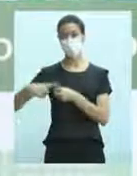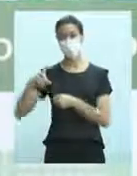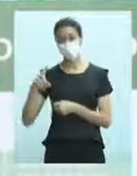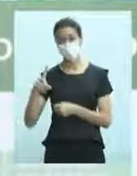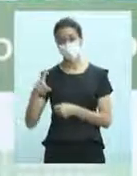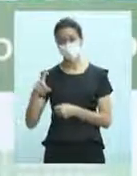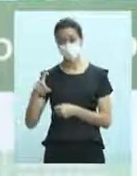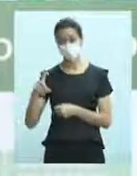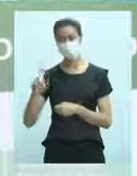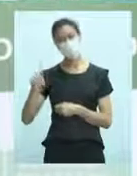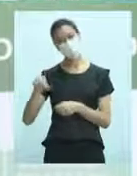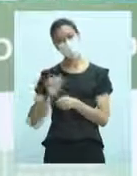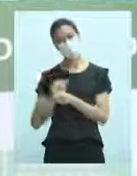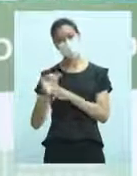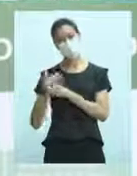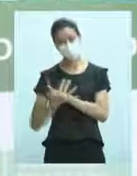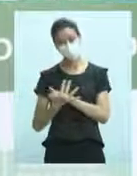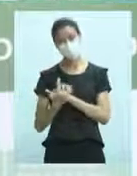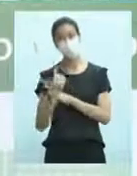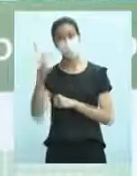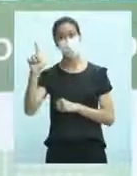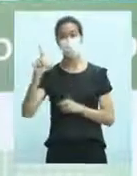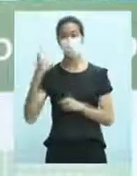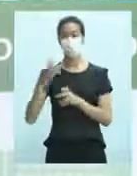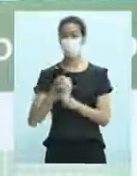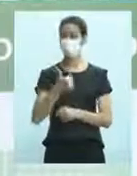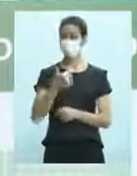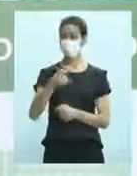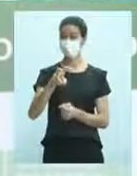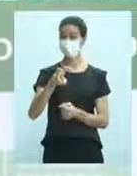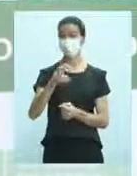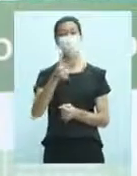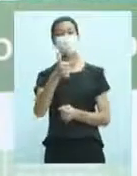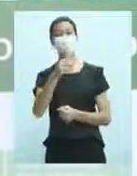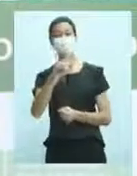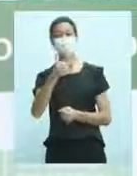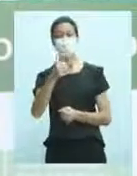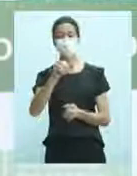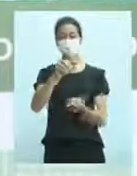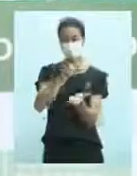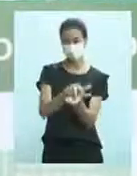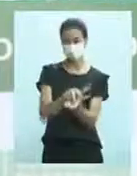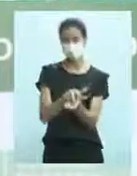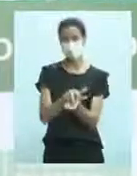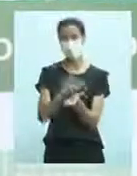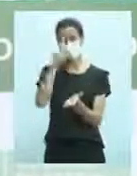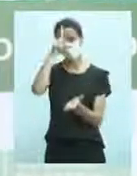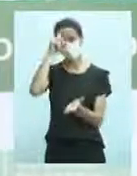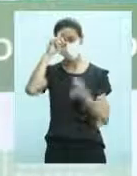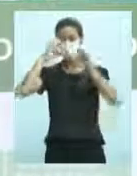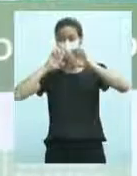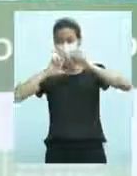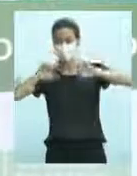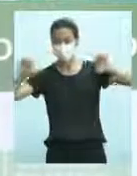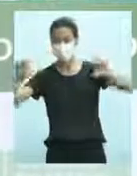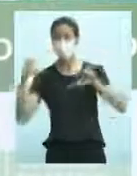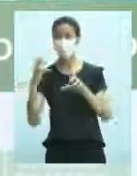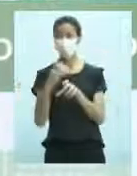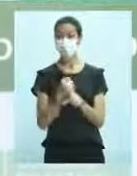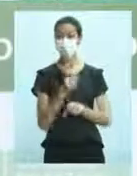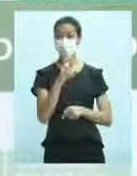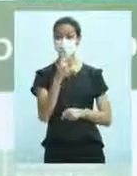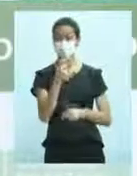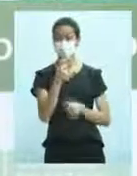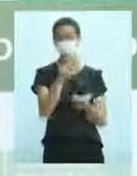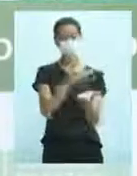2019 dez leitos no hospital evangelho e cinco leite no hospital santa rita